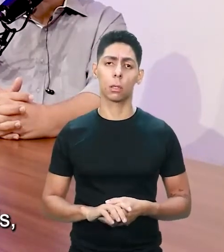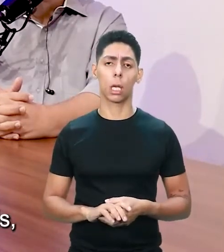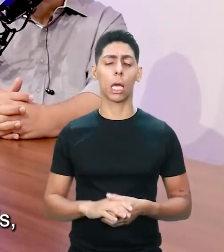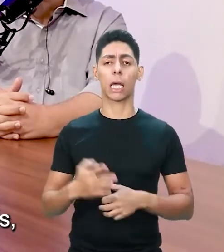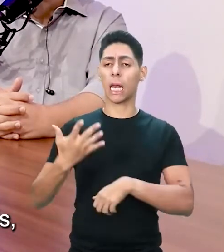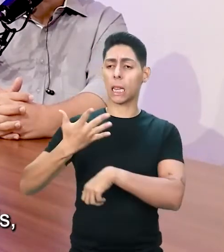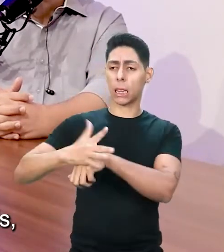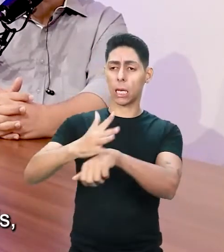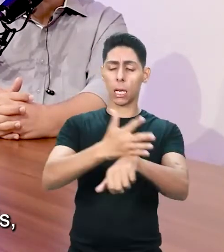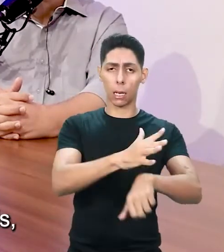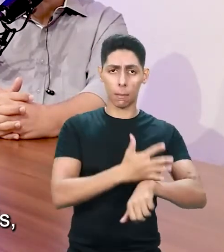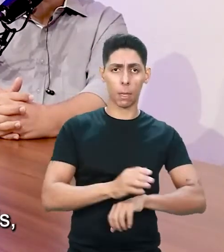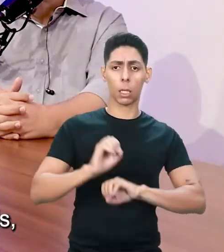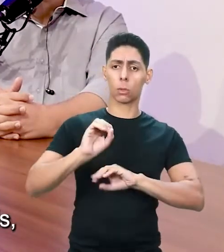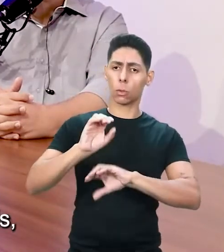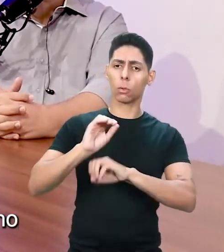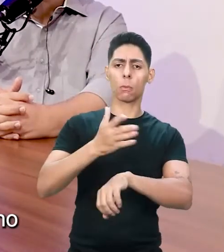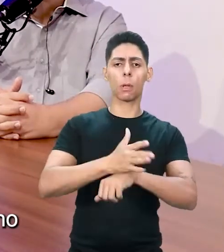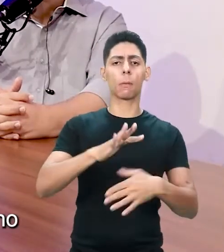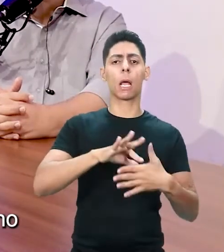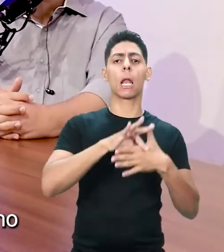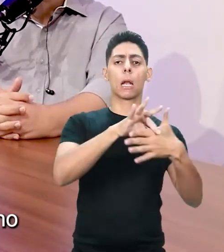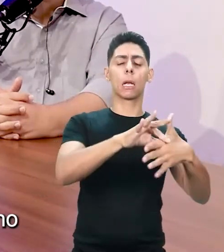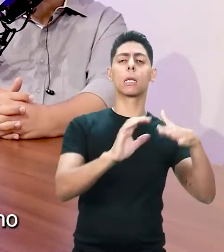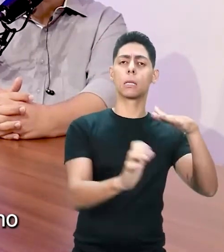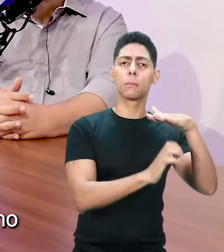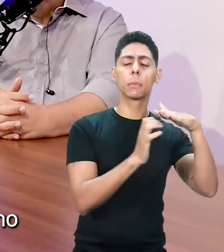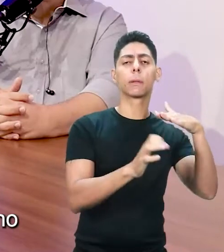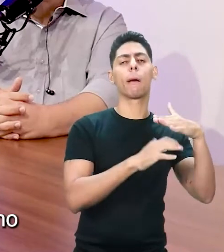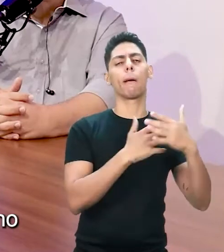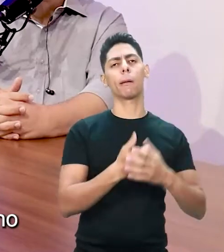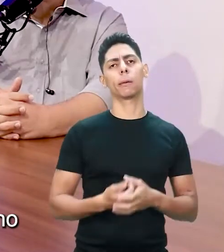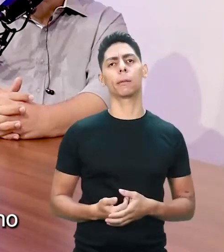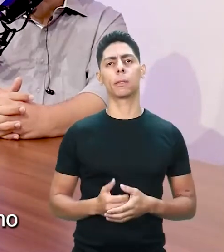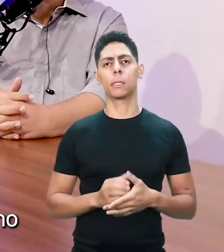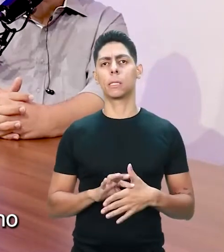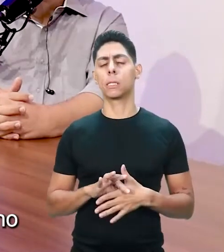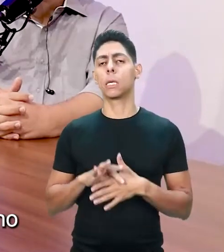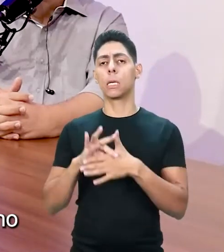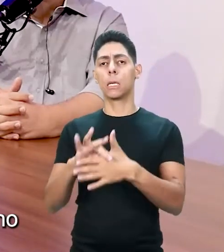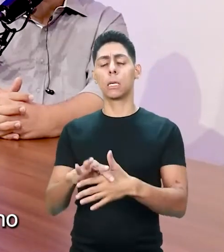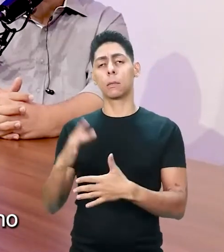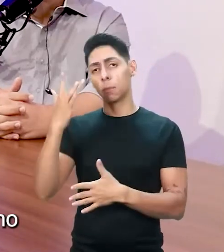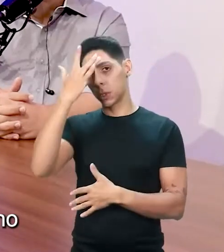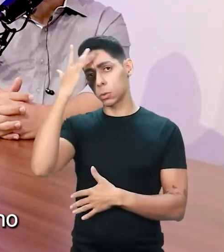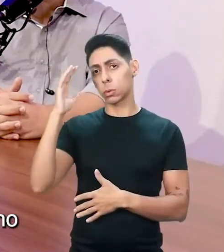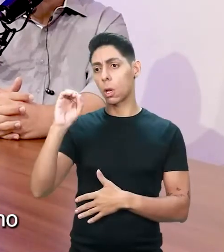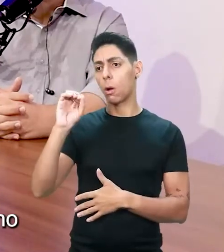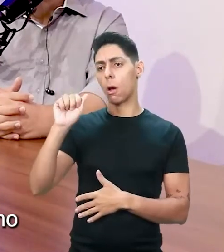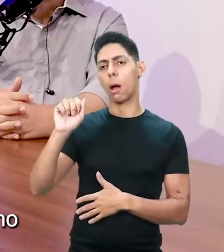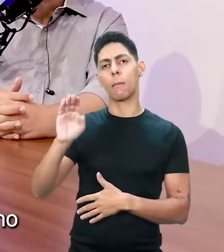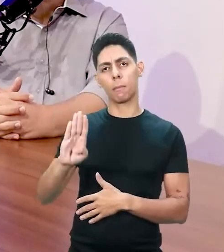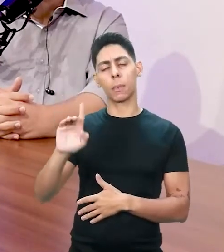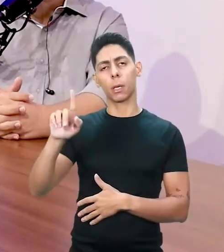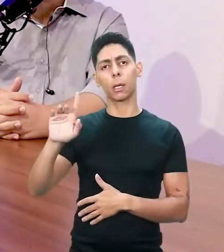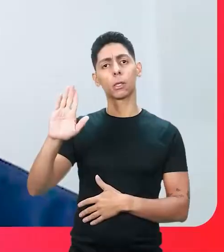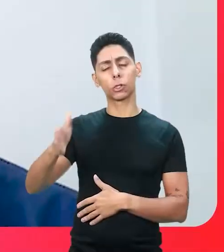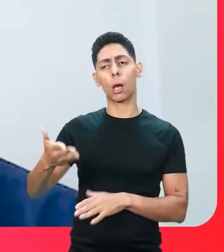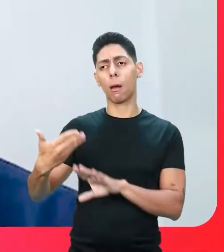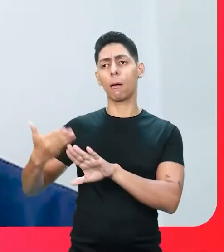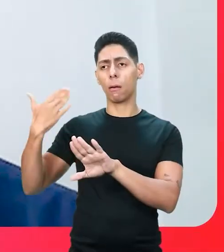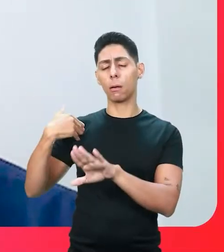para que líderes empresariais, líderes de... Tem muita gente da OAB, da Ordem dos Advogados do Brasil, que já foi meu